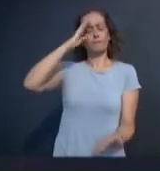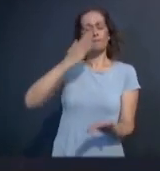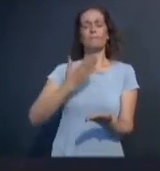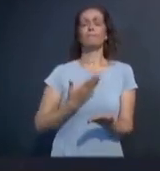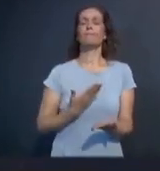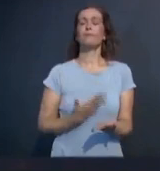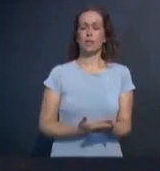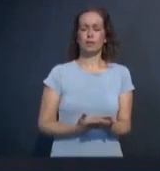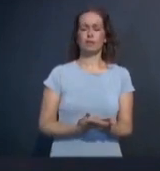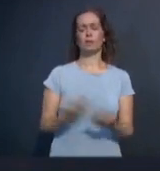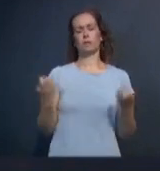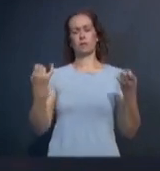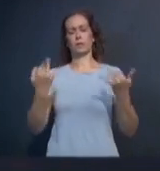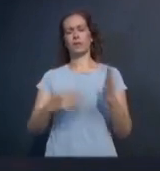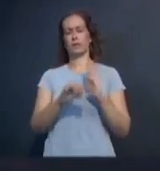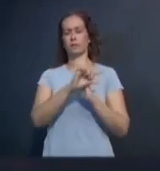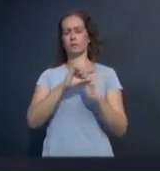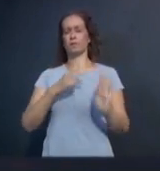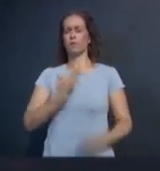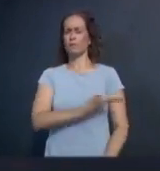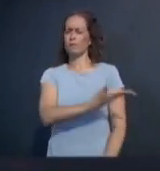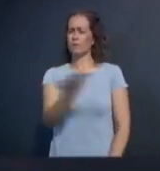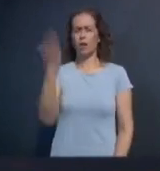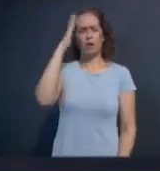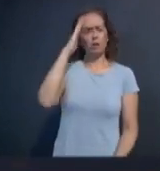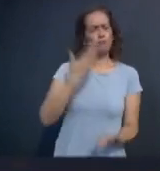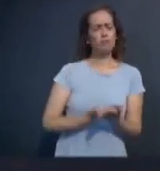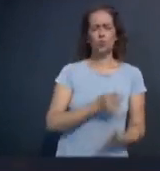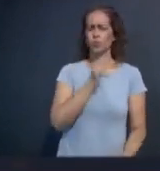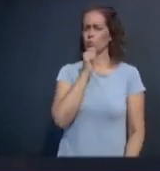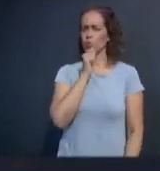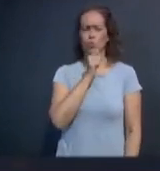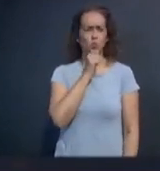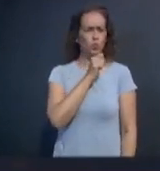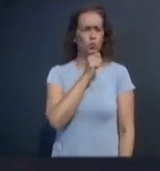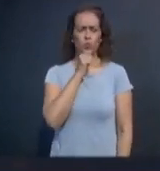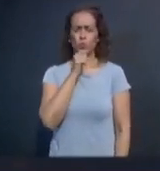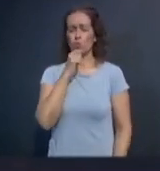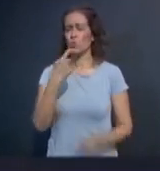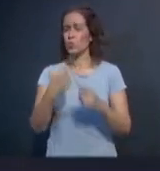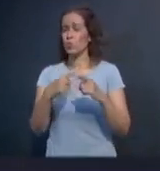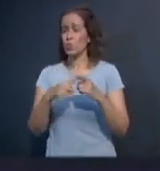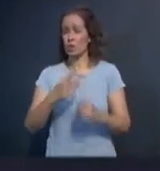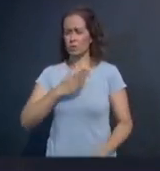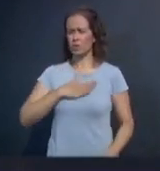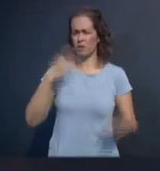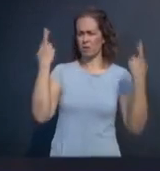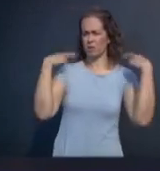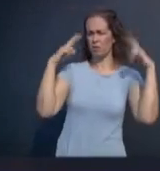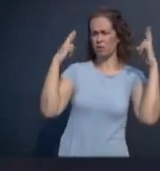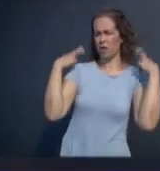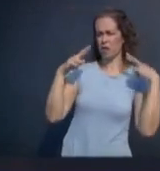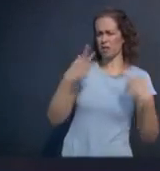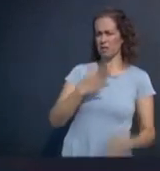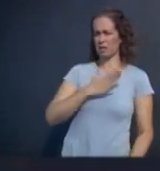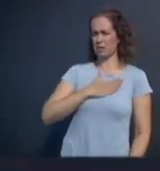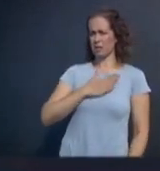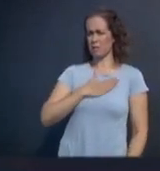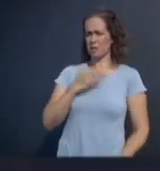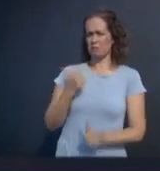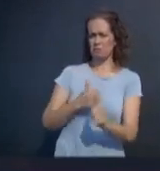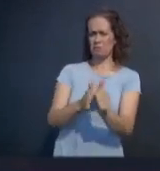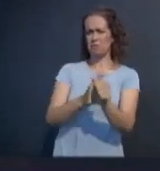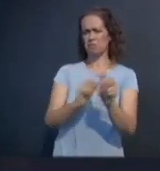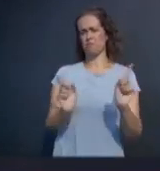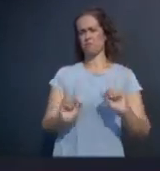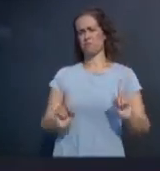Diz assim: "Mas vós não credes, porque não sois as minhas ovelhas." O Senhor disse: